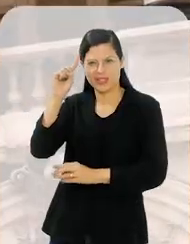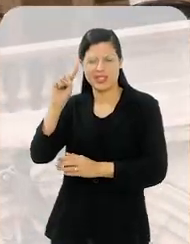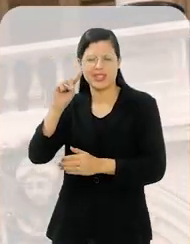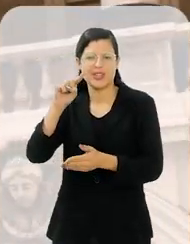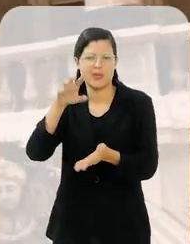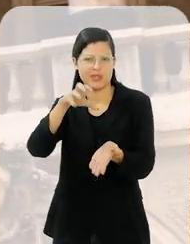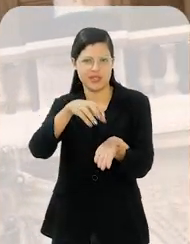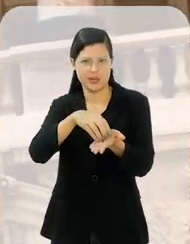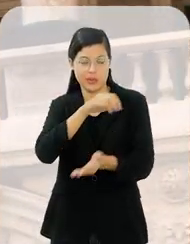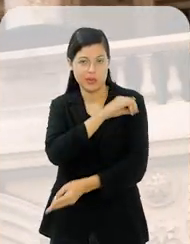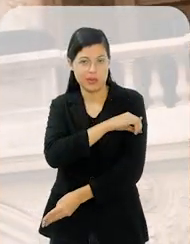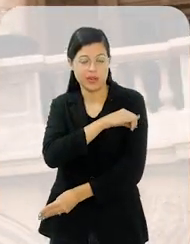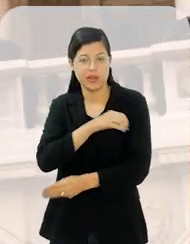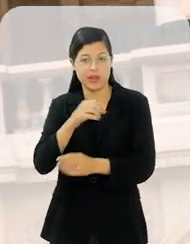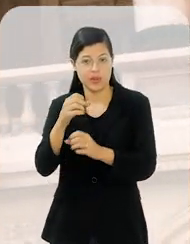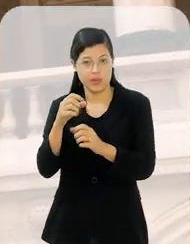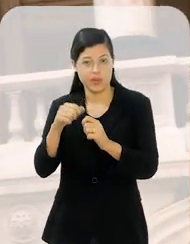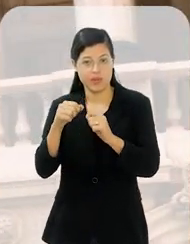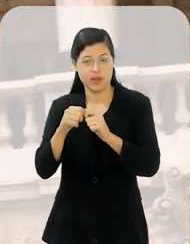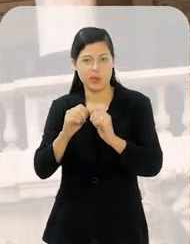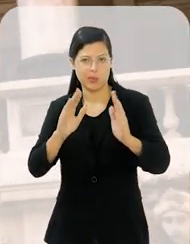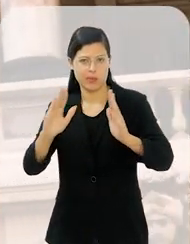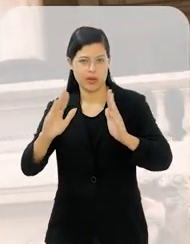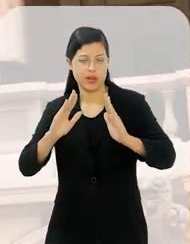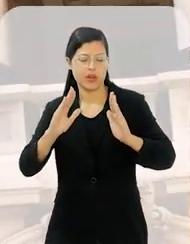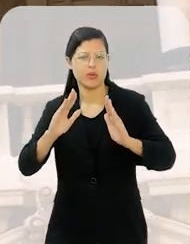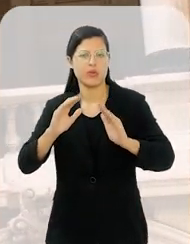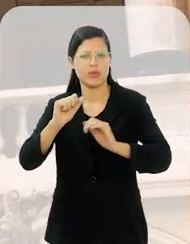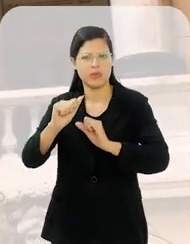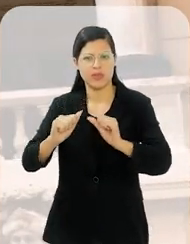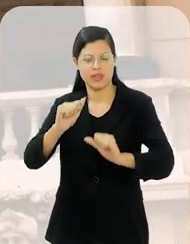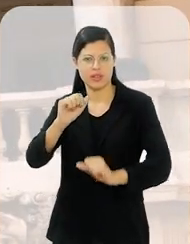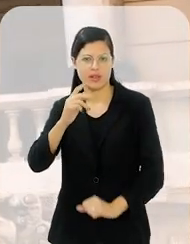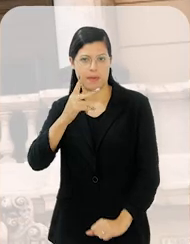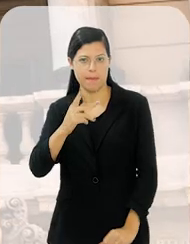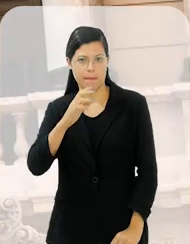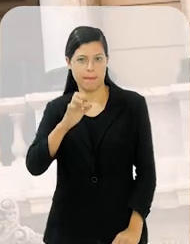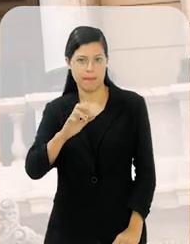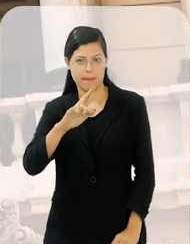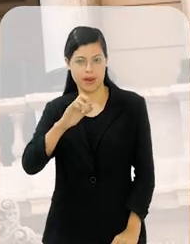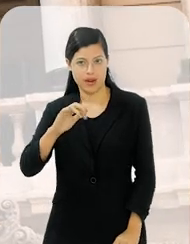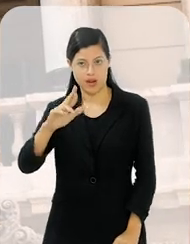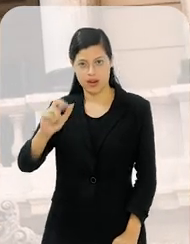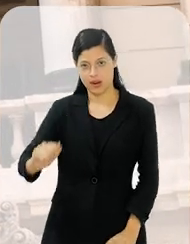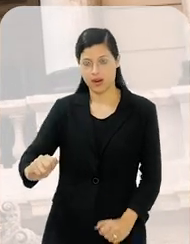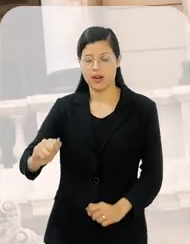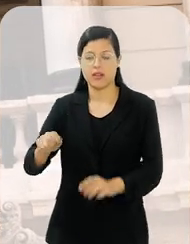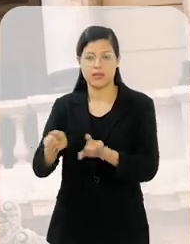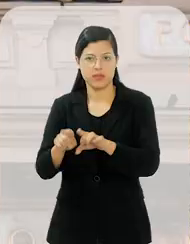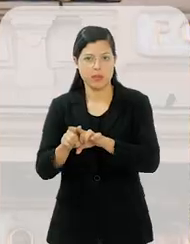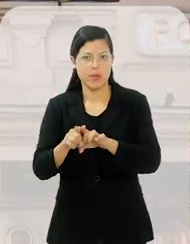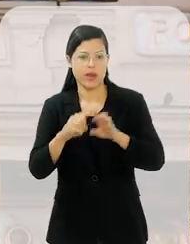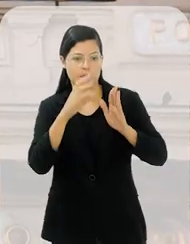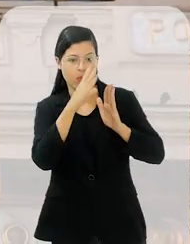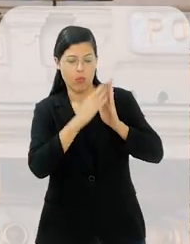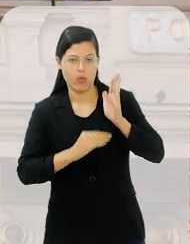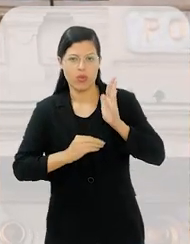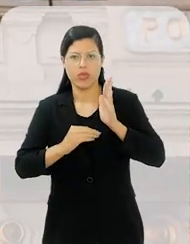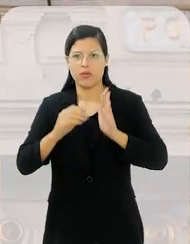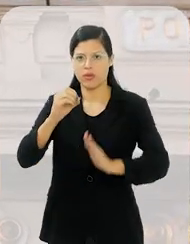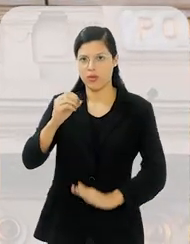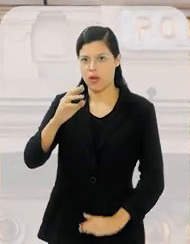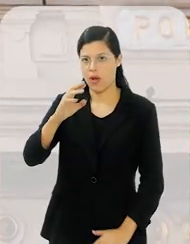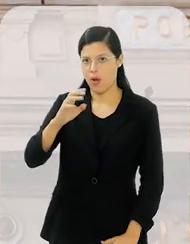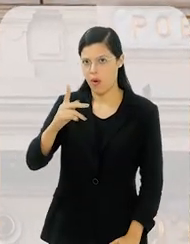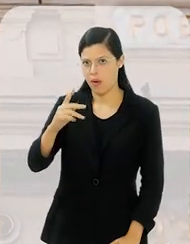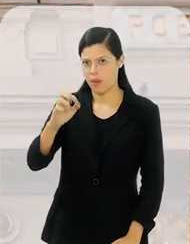Rio. Construído na época da Reforma Pereira Passos, inspirado na Opéra Garnier de Paris, o teatro deu